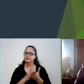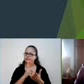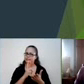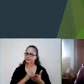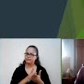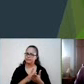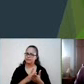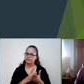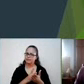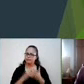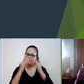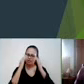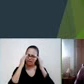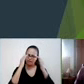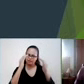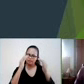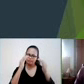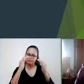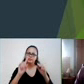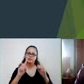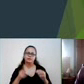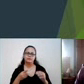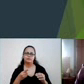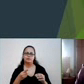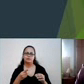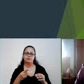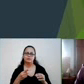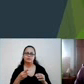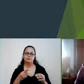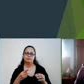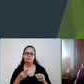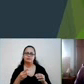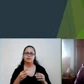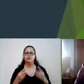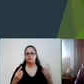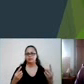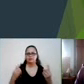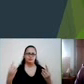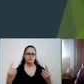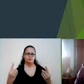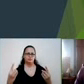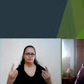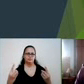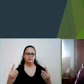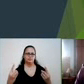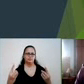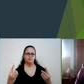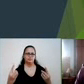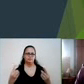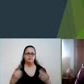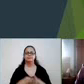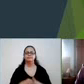sempre respeitando a ordem da vírgula, 15 decimais. Está entre os dois, não está?